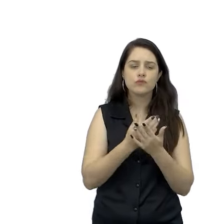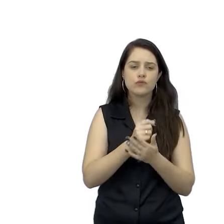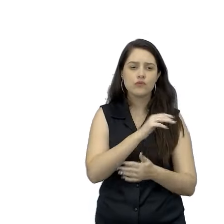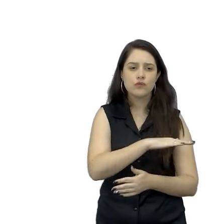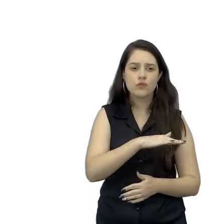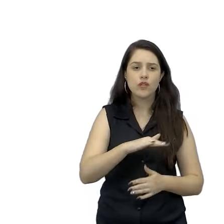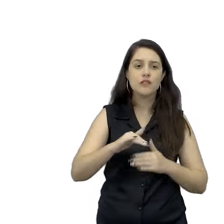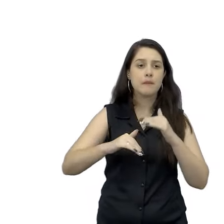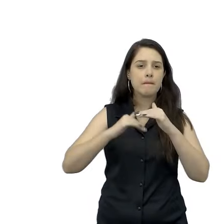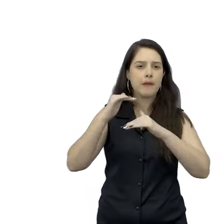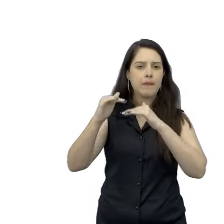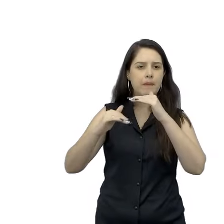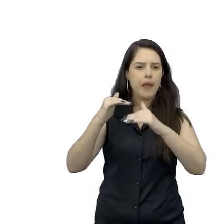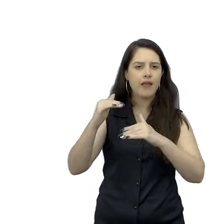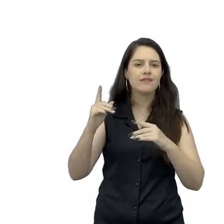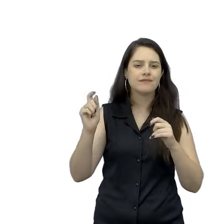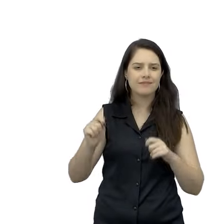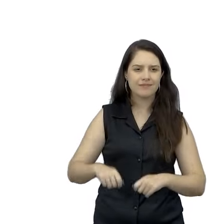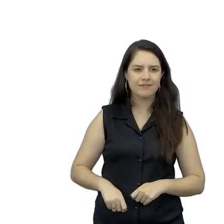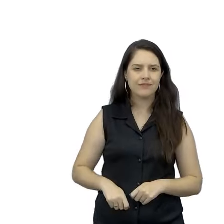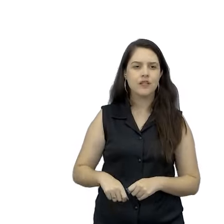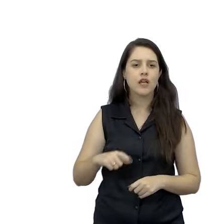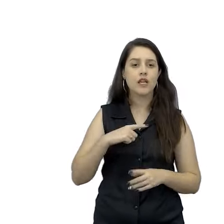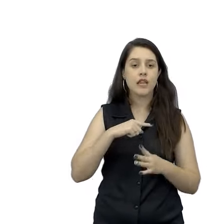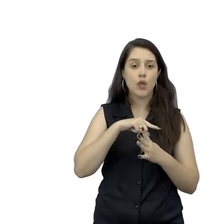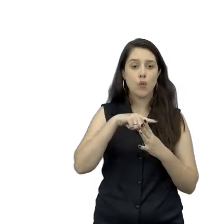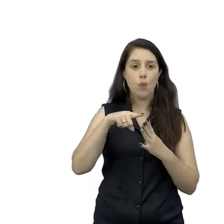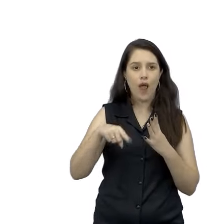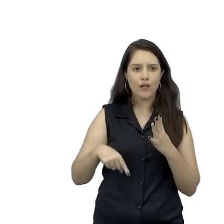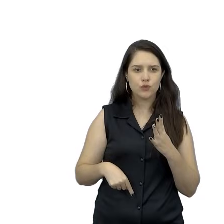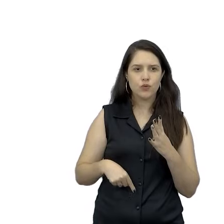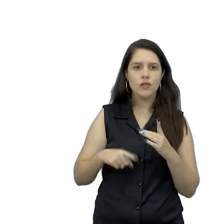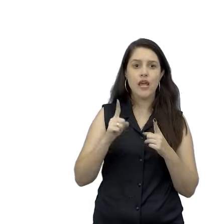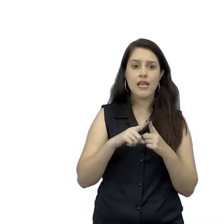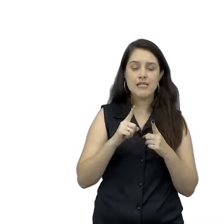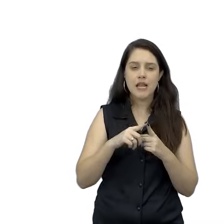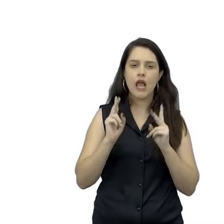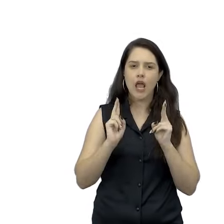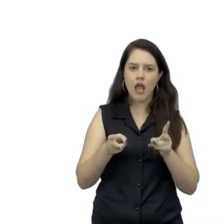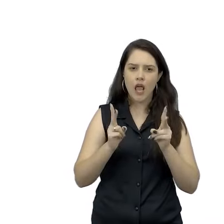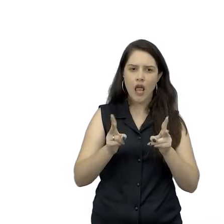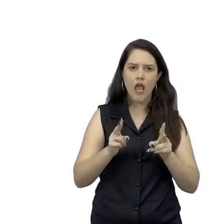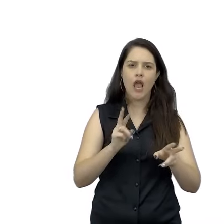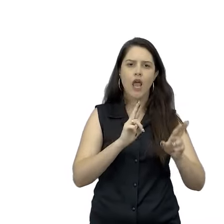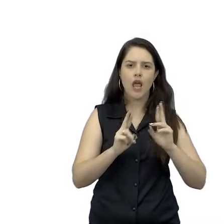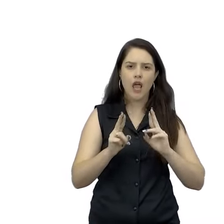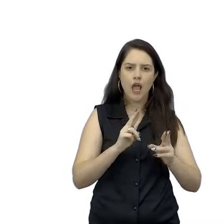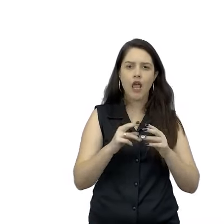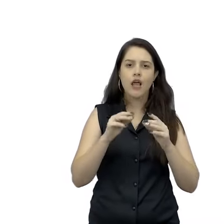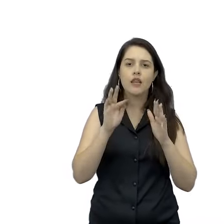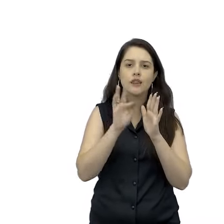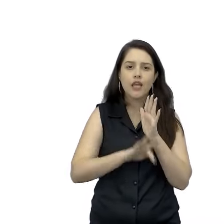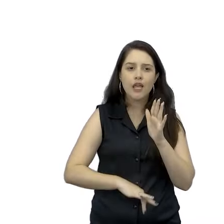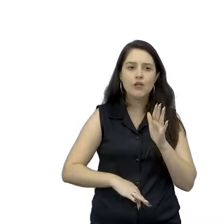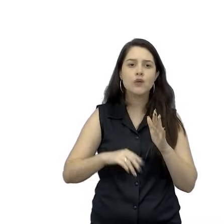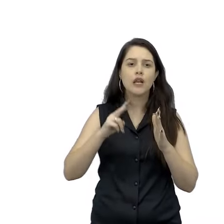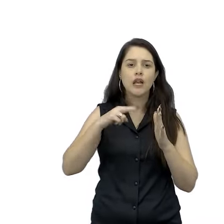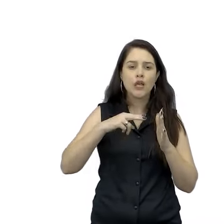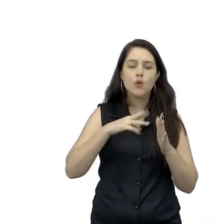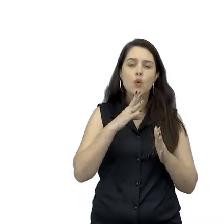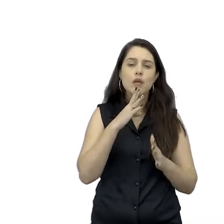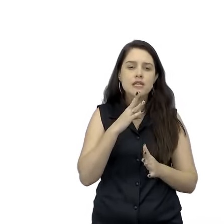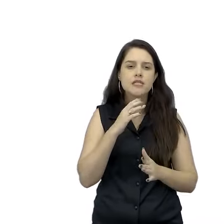desenvolvam a habilidade essencial. Então, nós temos 4 habilidades aqui, ó. Estabelecer, distinguir, identificar e reconhecer.